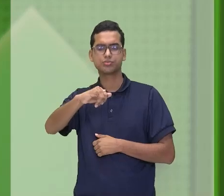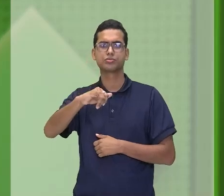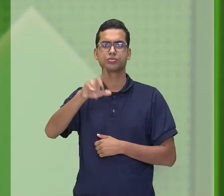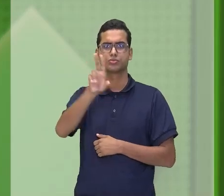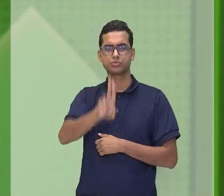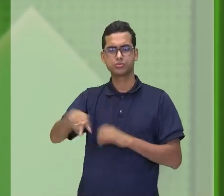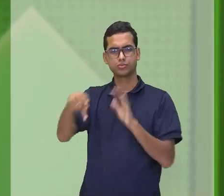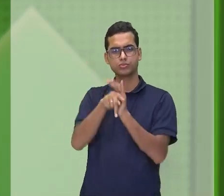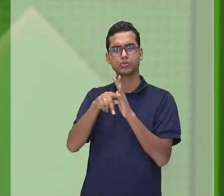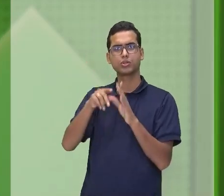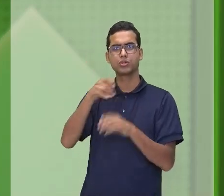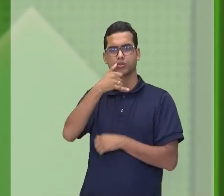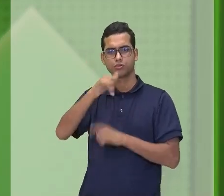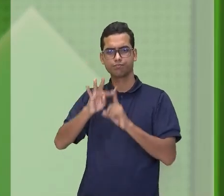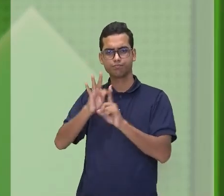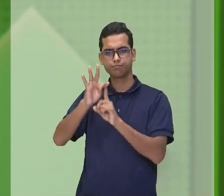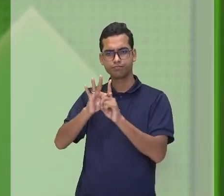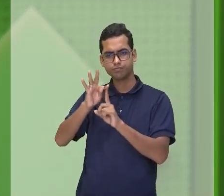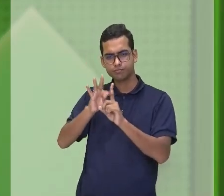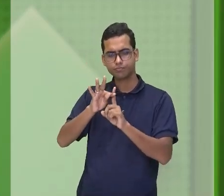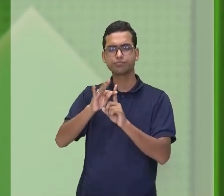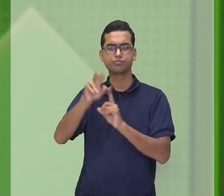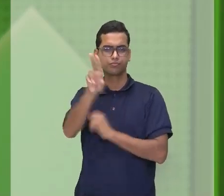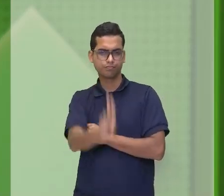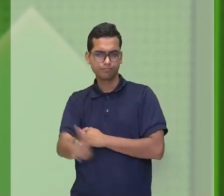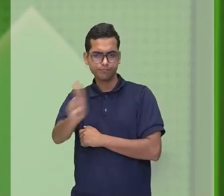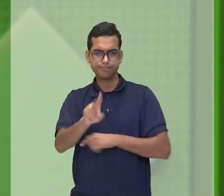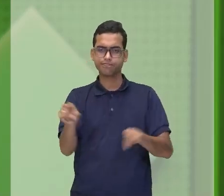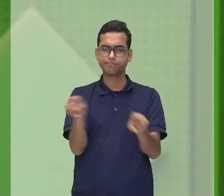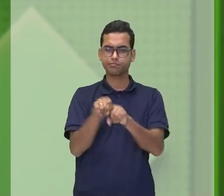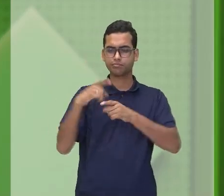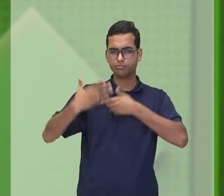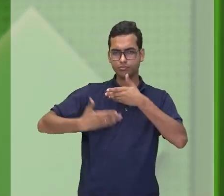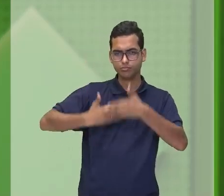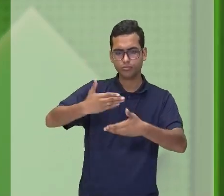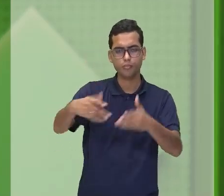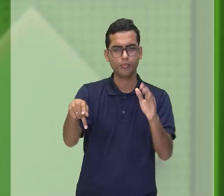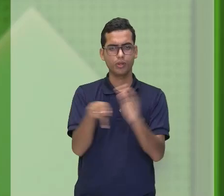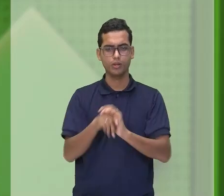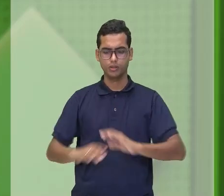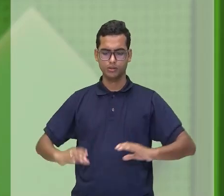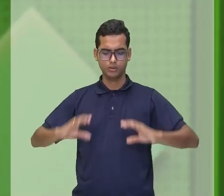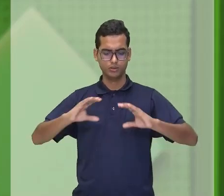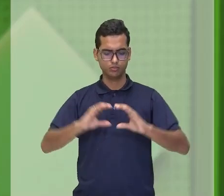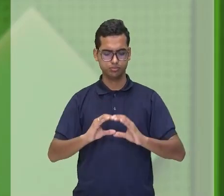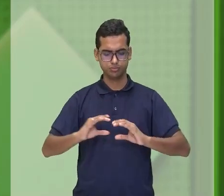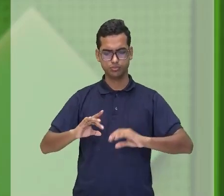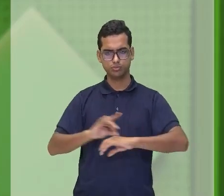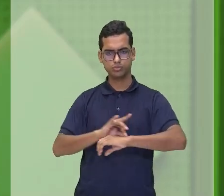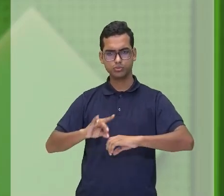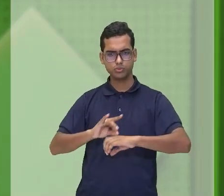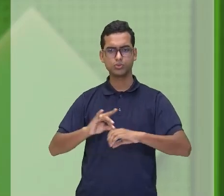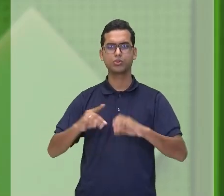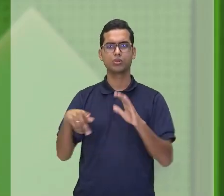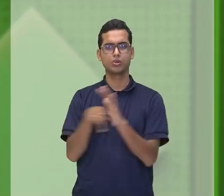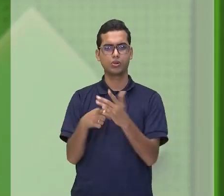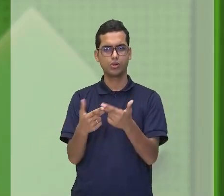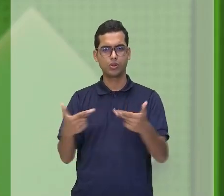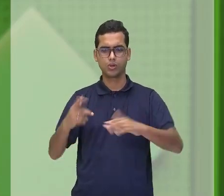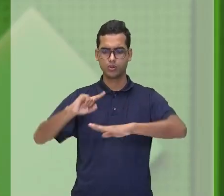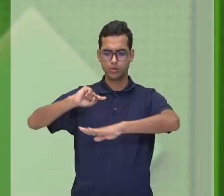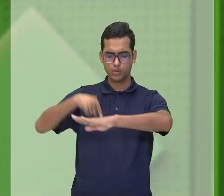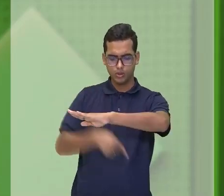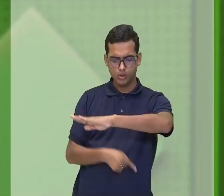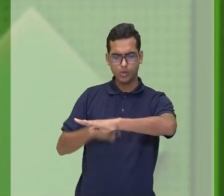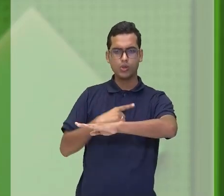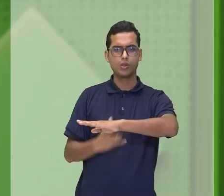térmica. E esse processo vem ali a queima, né, de combustíveis fósseis, que faz